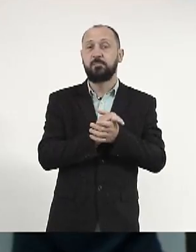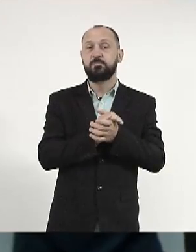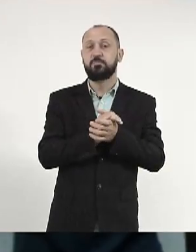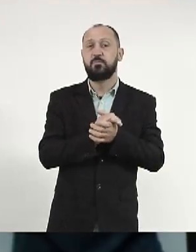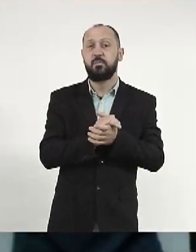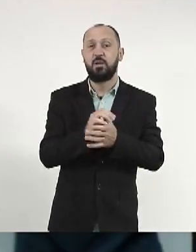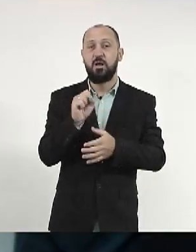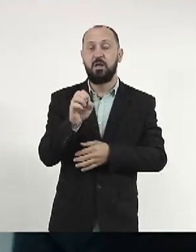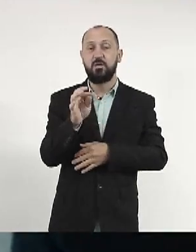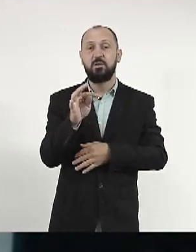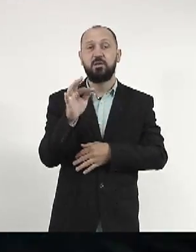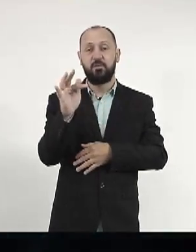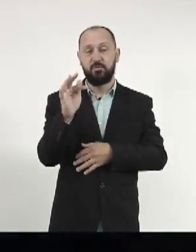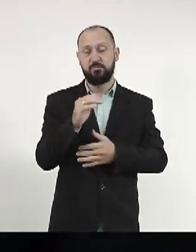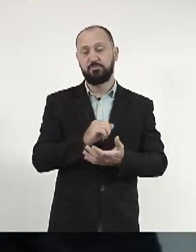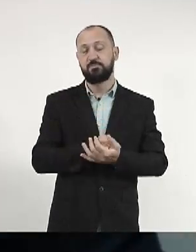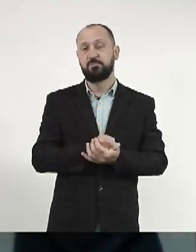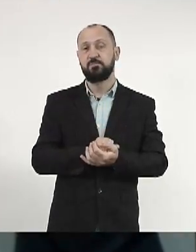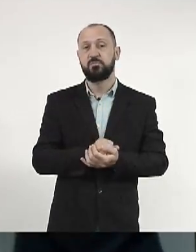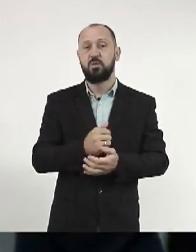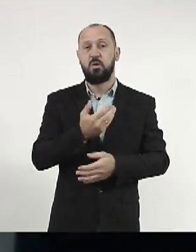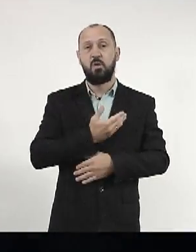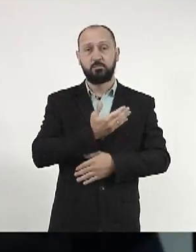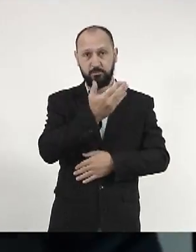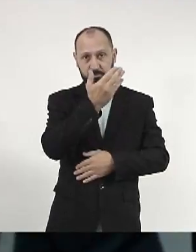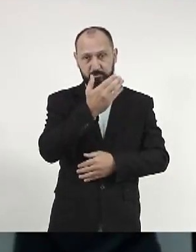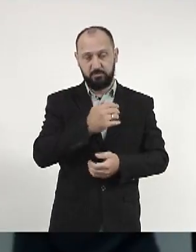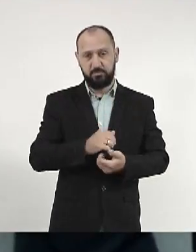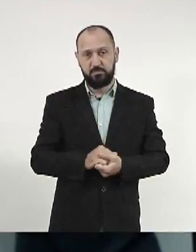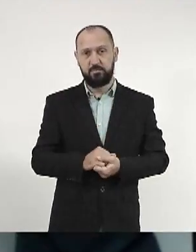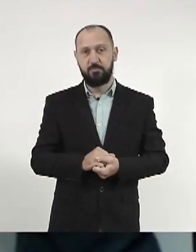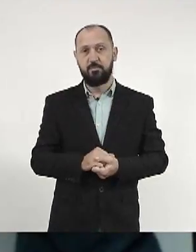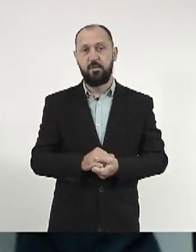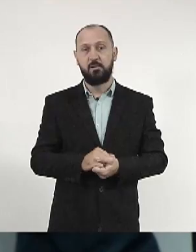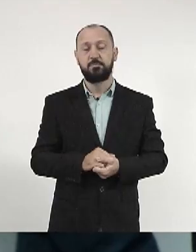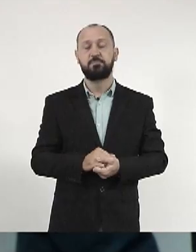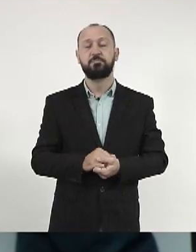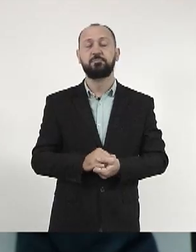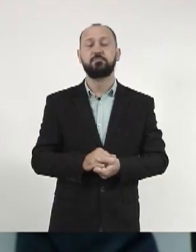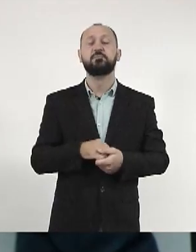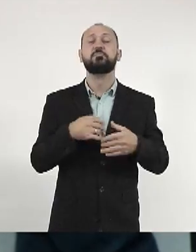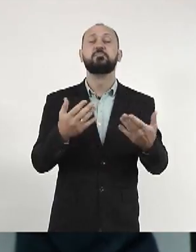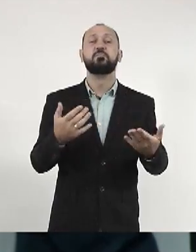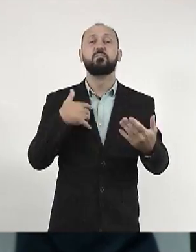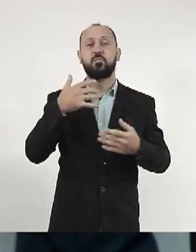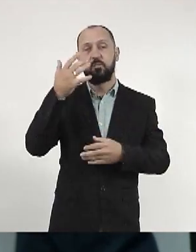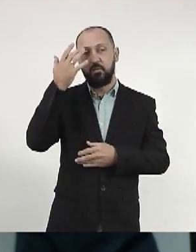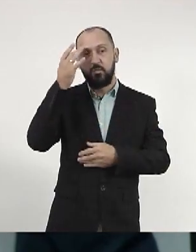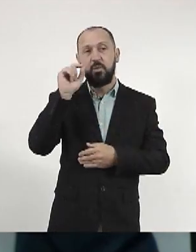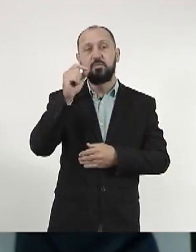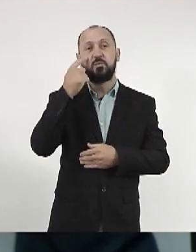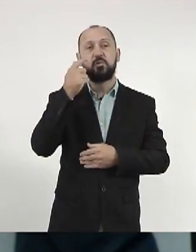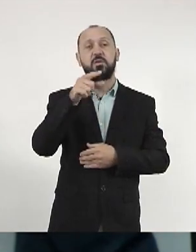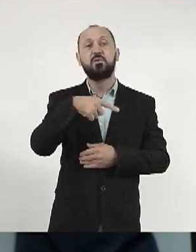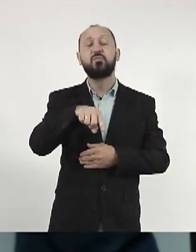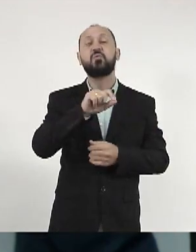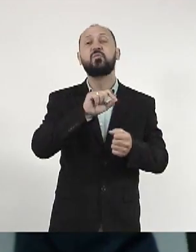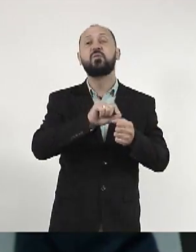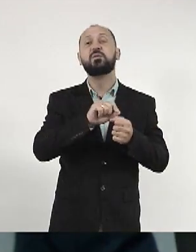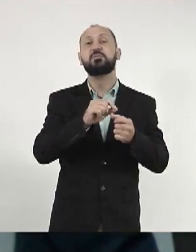Supremo, o nosso amigo lá do Piauí. Então, eu acho que o que eles estão